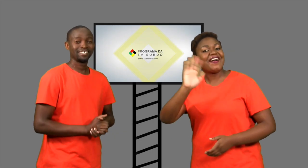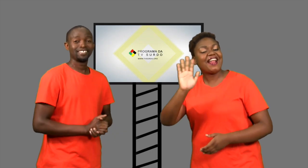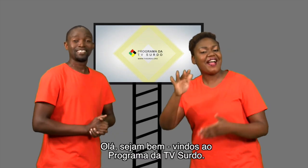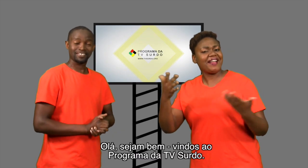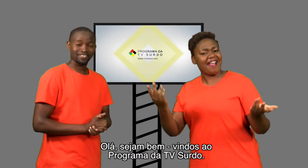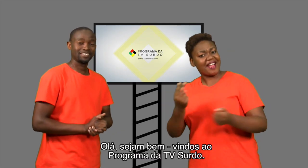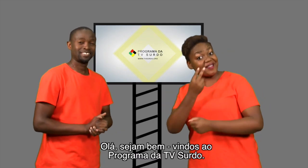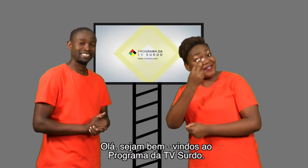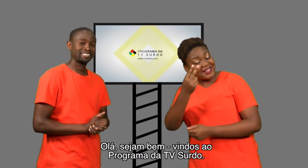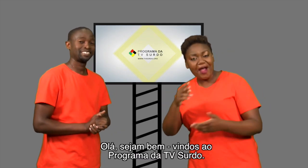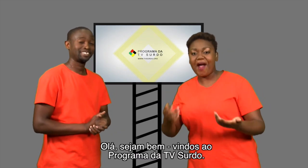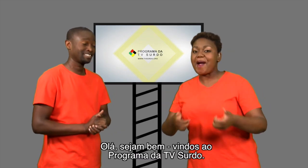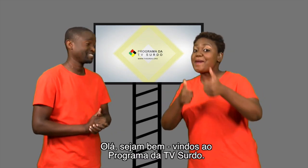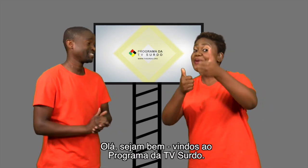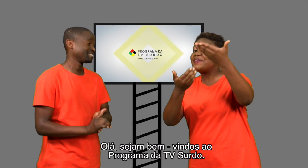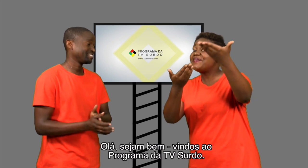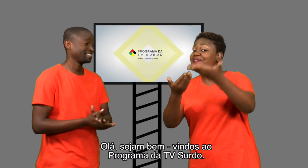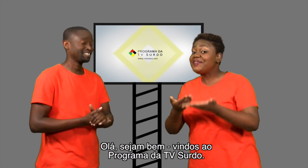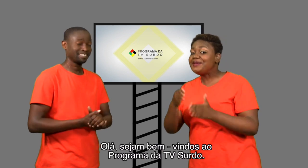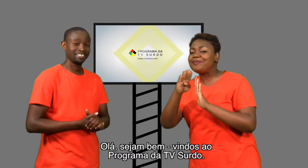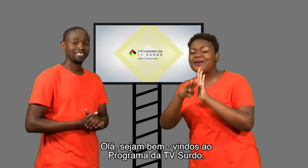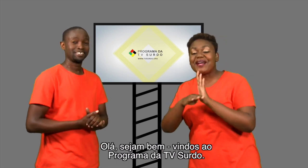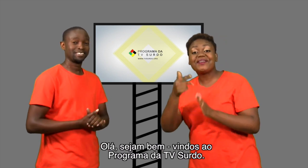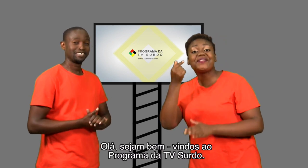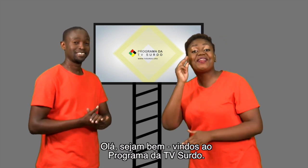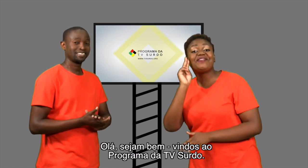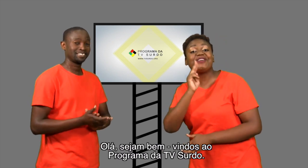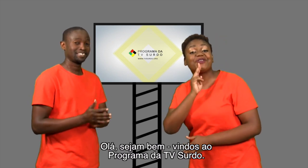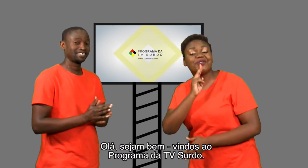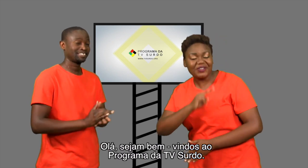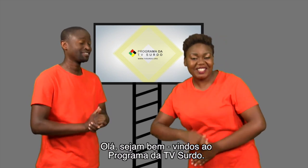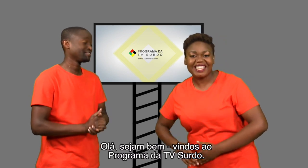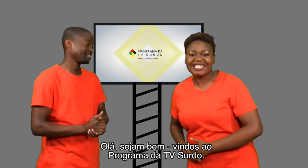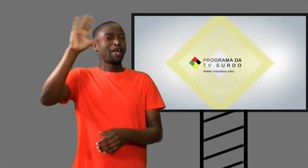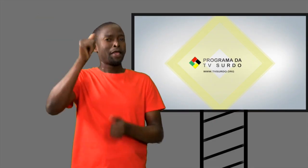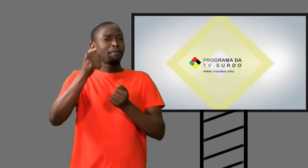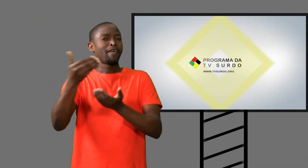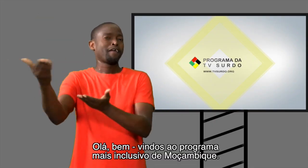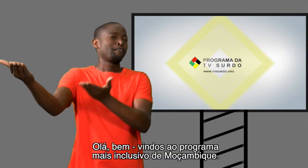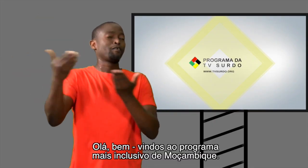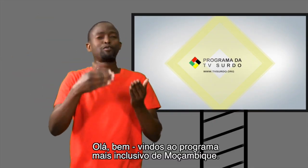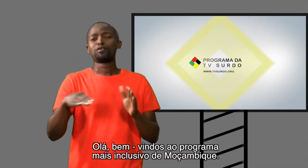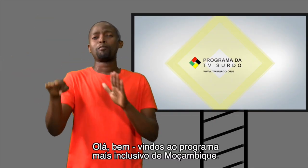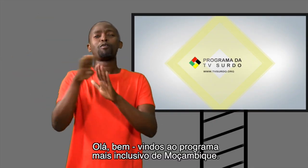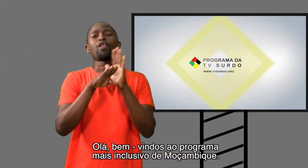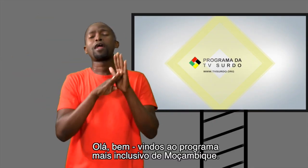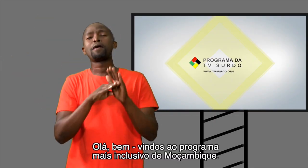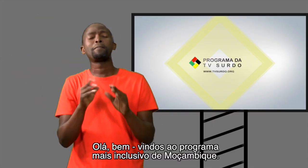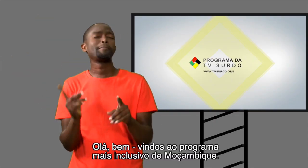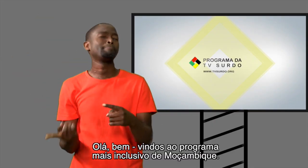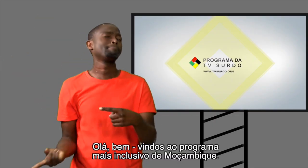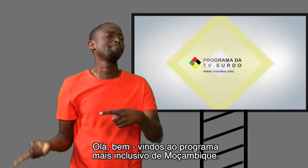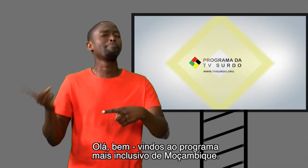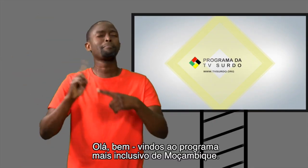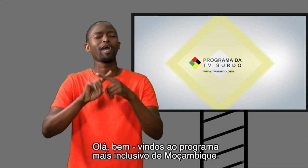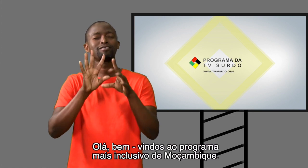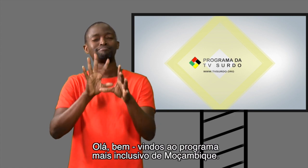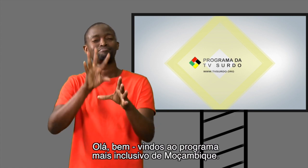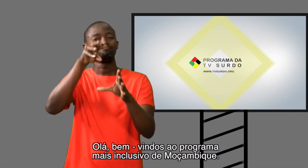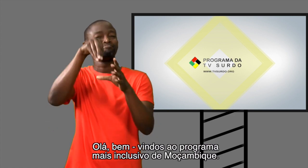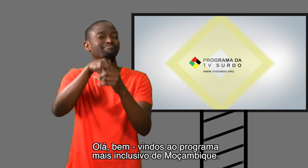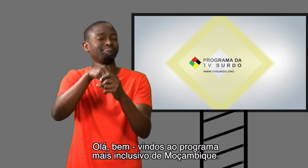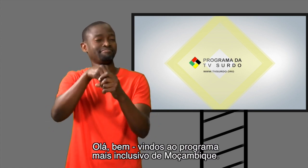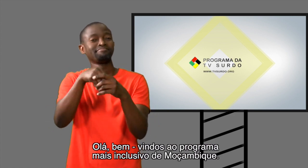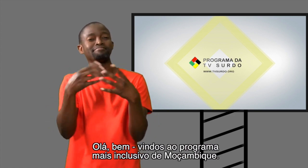Olá, sejam bem-vindos ao programa da TV Surdo. Olá, bem-vindos ao programa mais